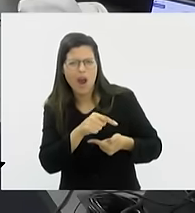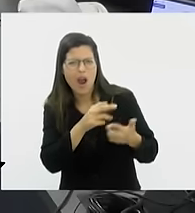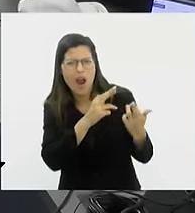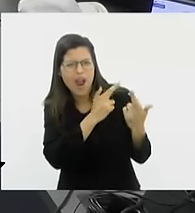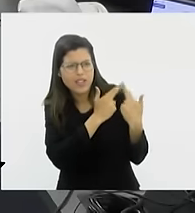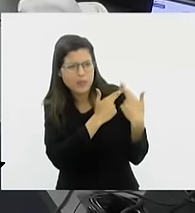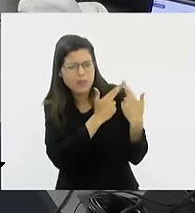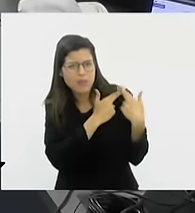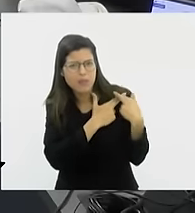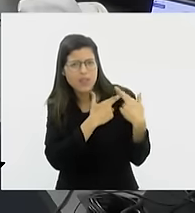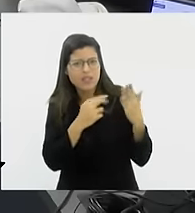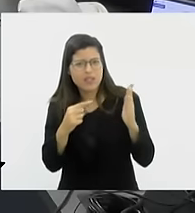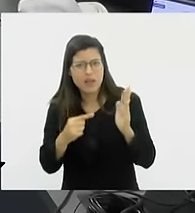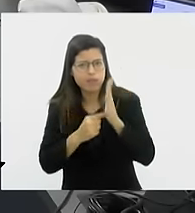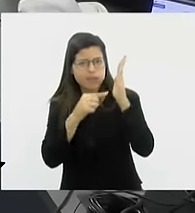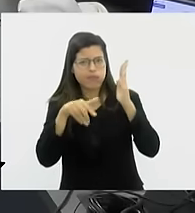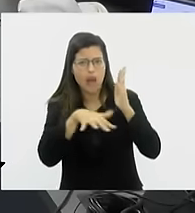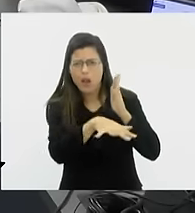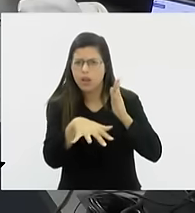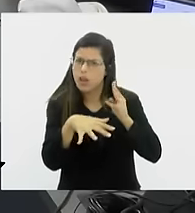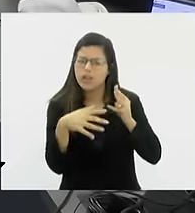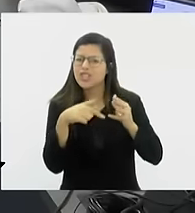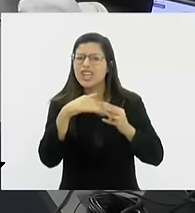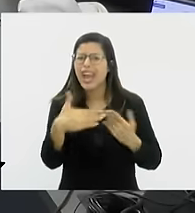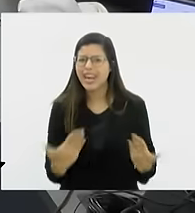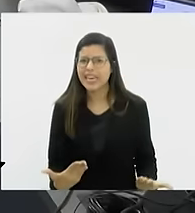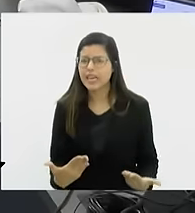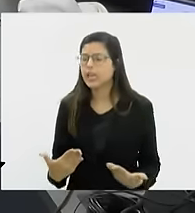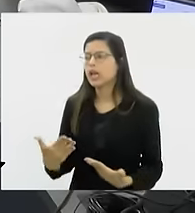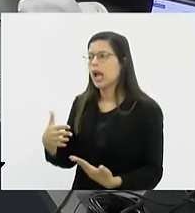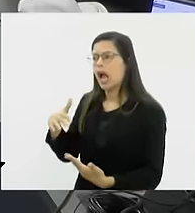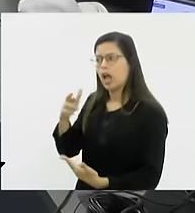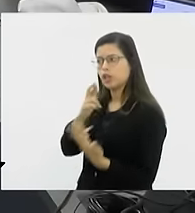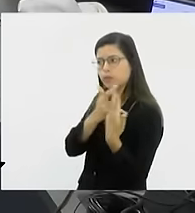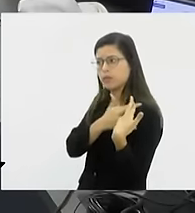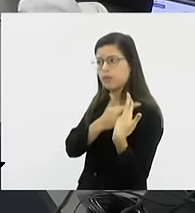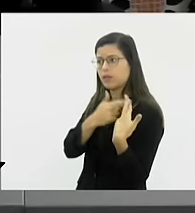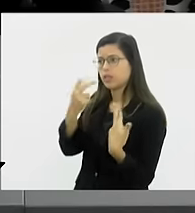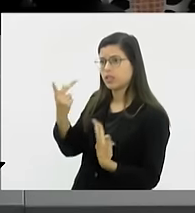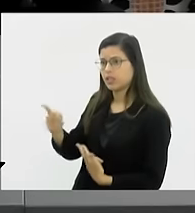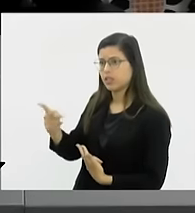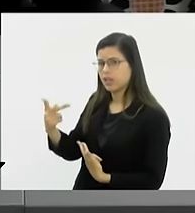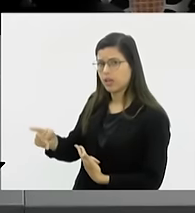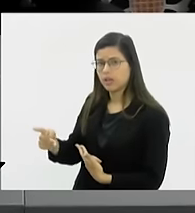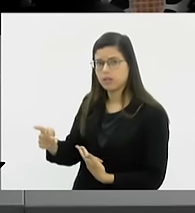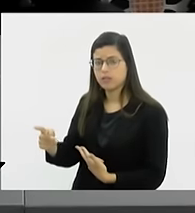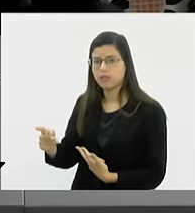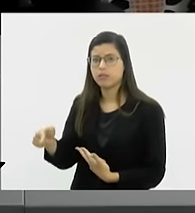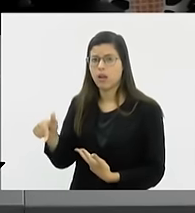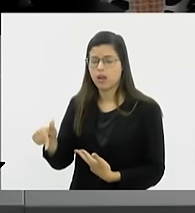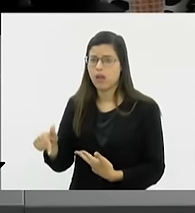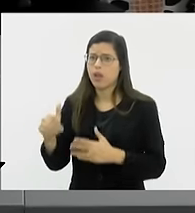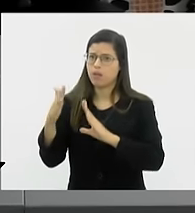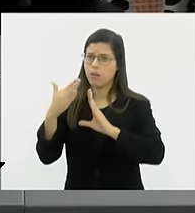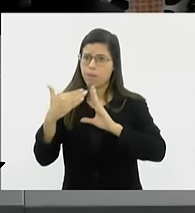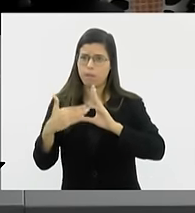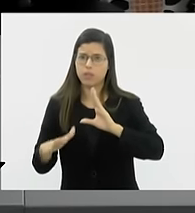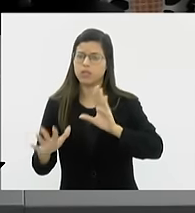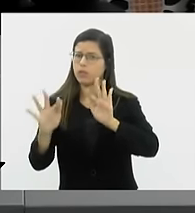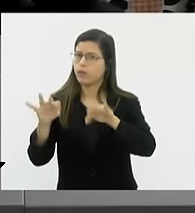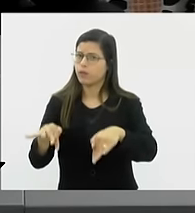responsabilidade da corregedoria é de quem? A responsabilidade é dela. Ela encaminha quando finaliza o processo. Na